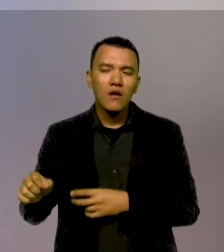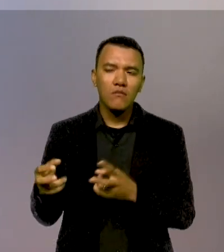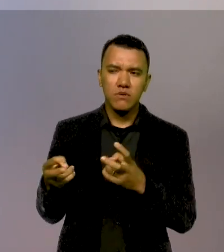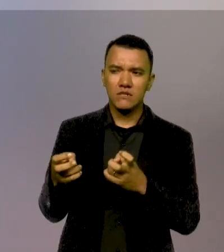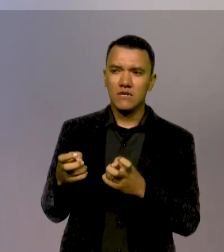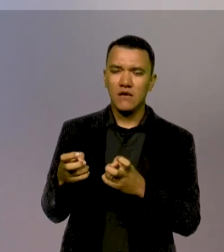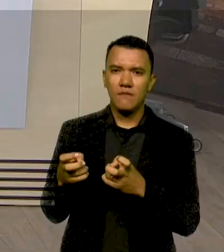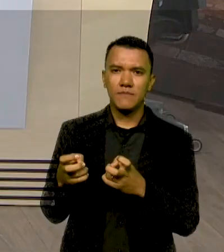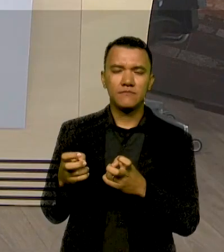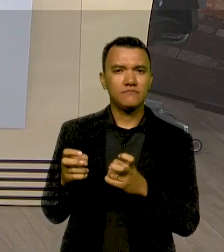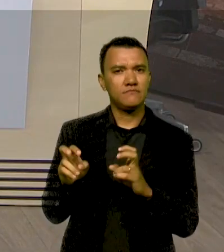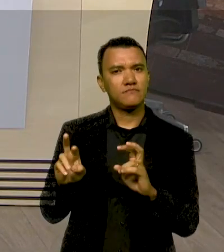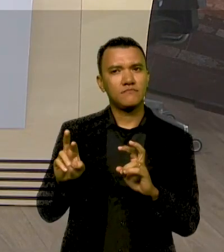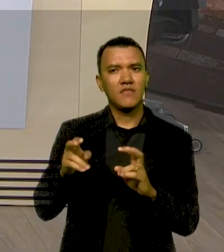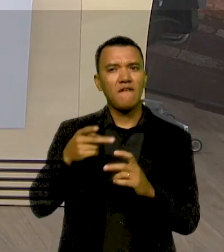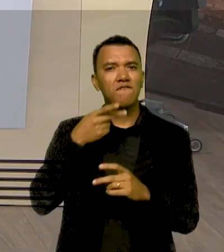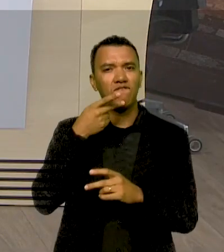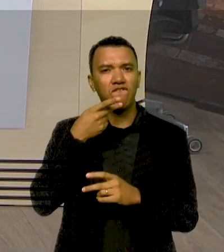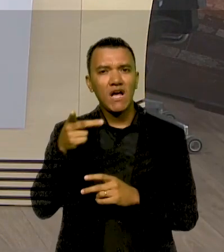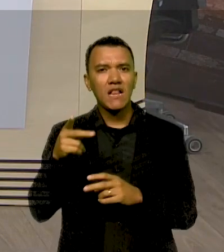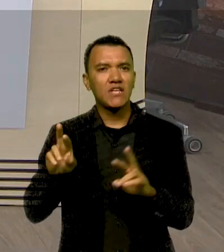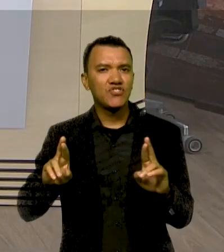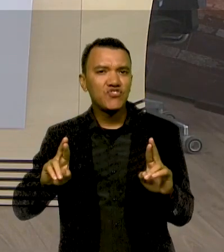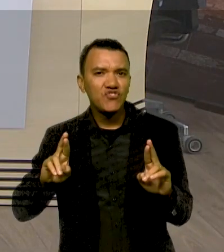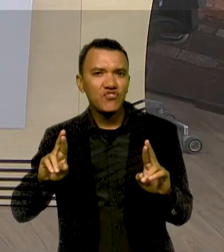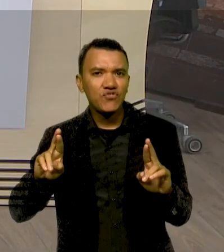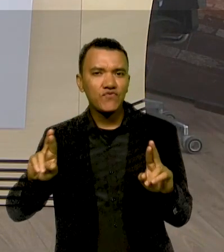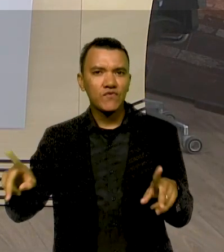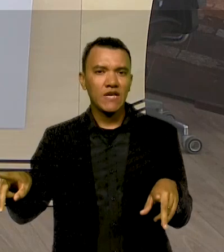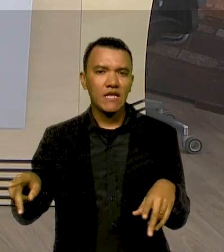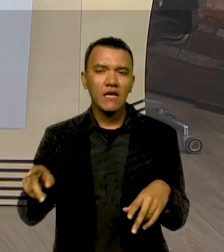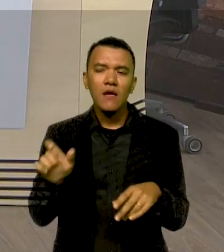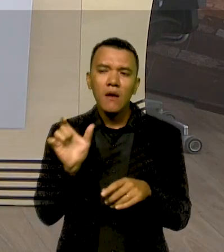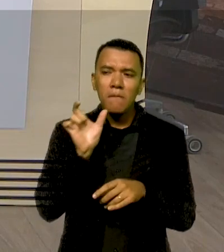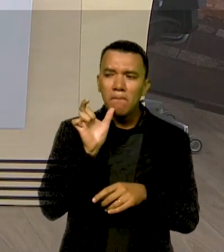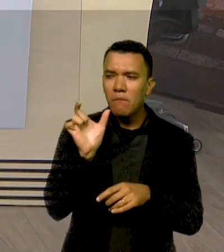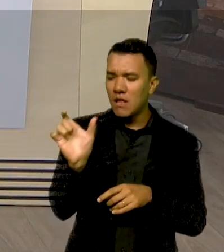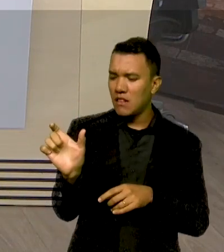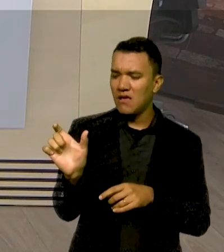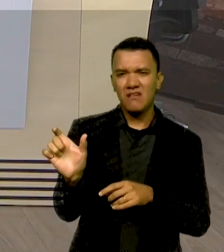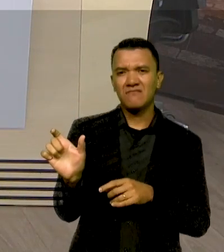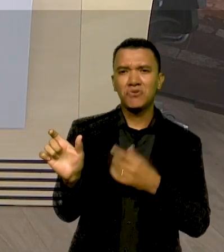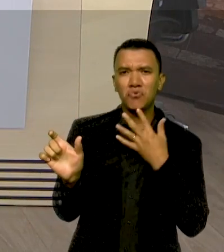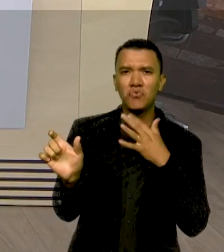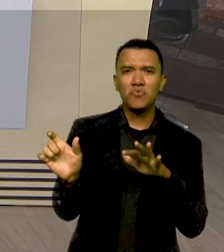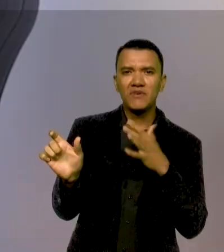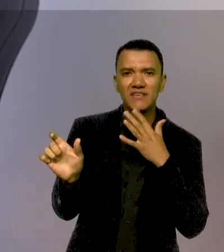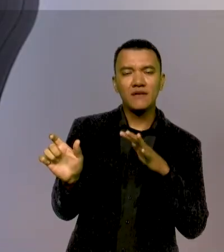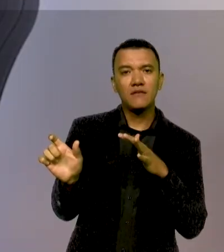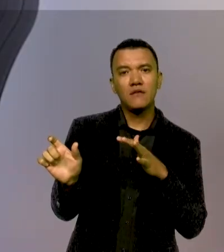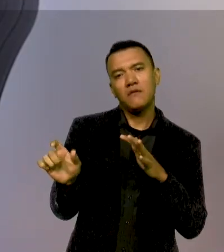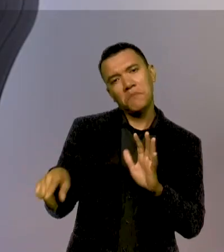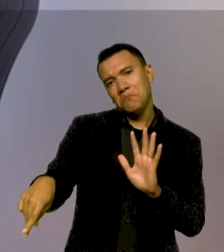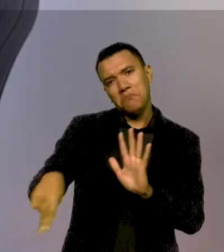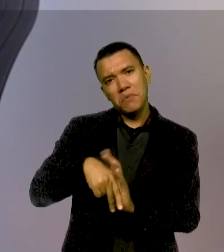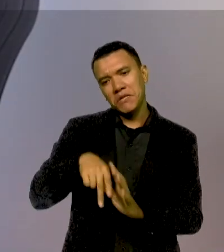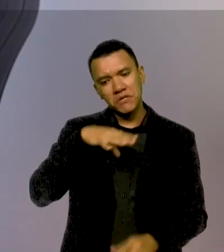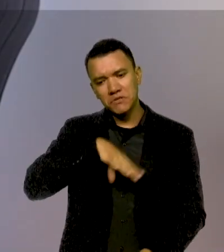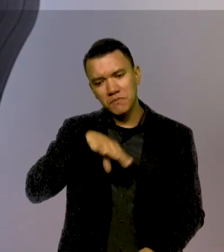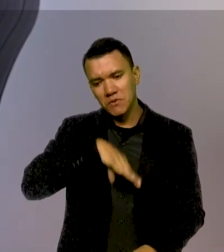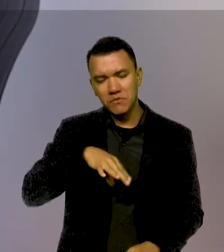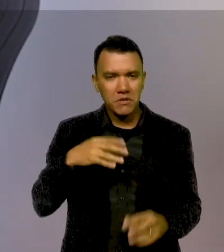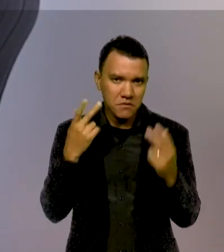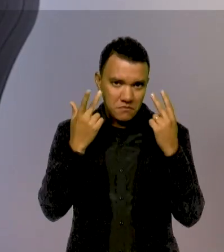algumas diferenças, né? Um sotaque, algumas palavras. Tem palavras que a gente nem conhece, mas que faz parte da língua